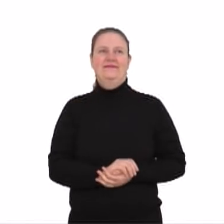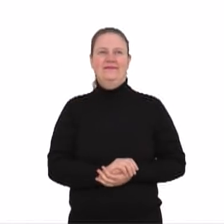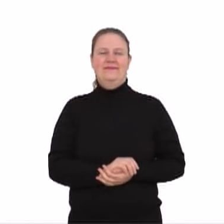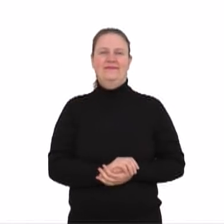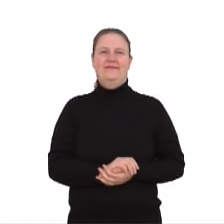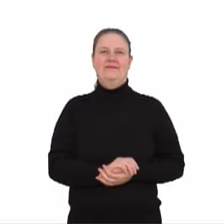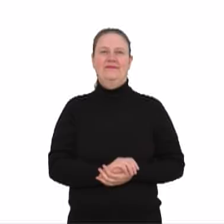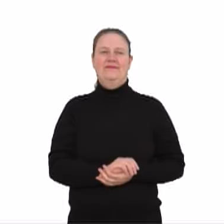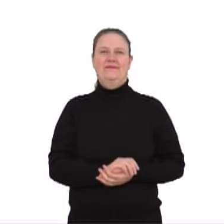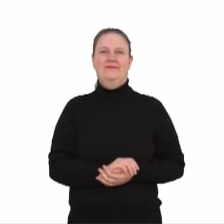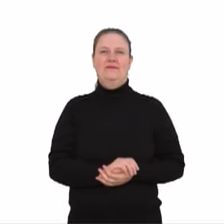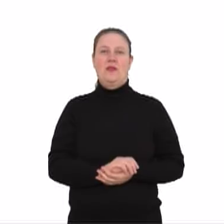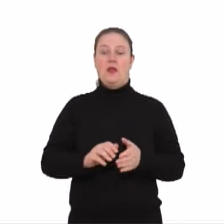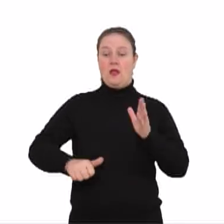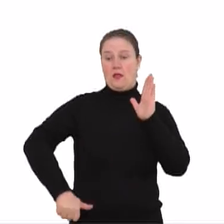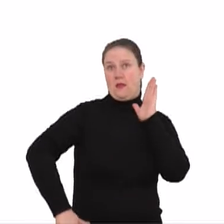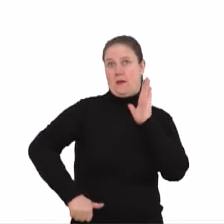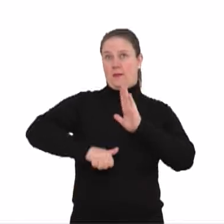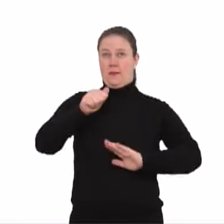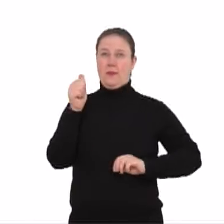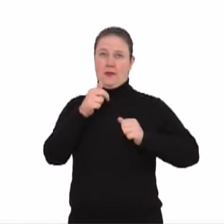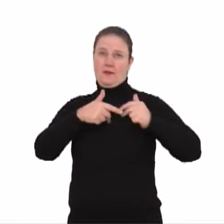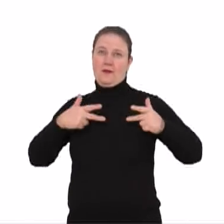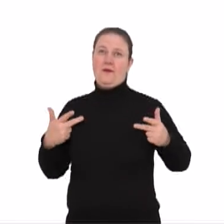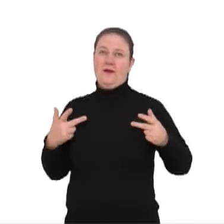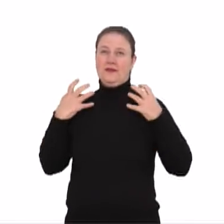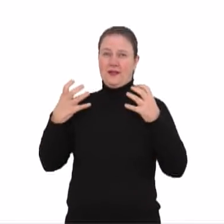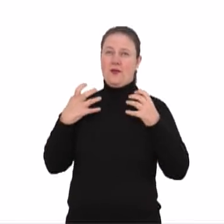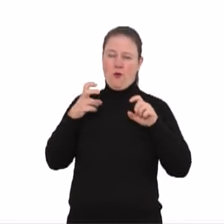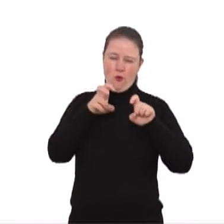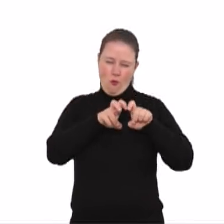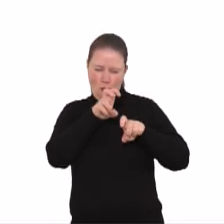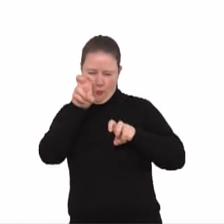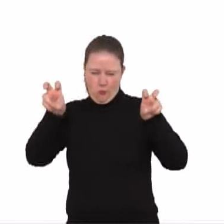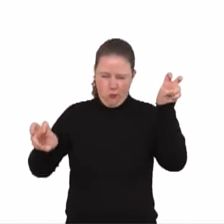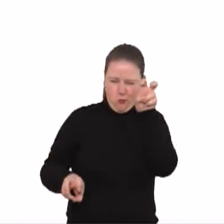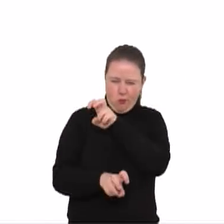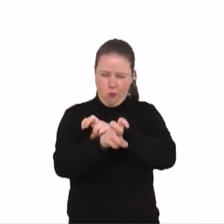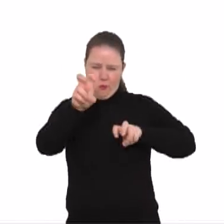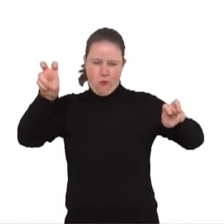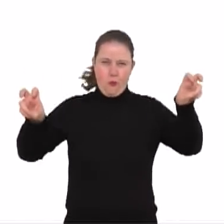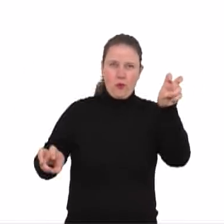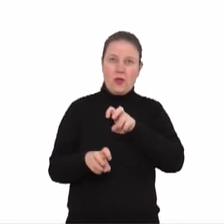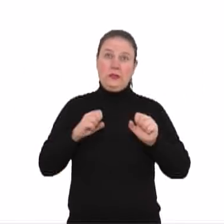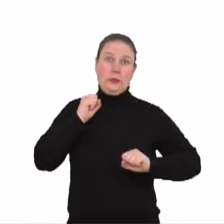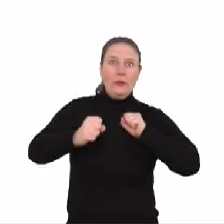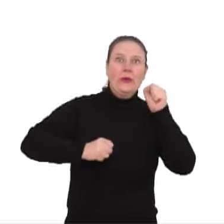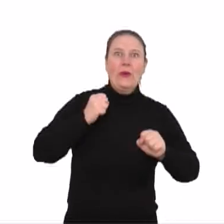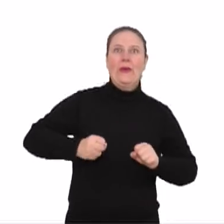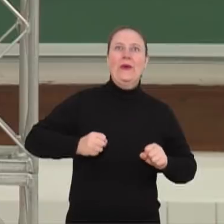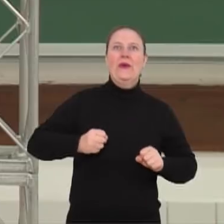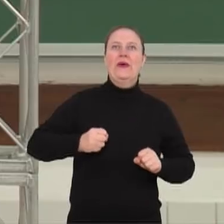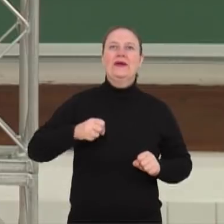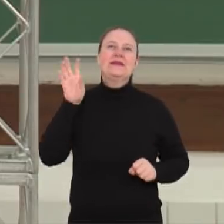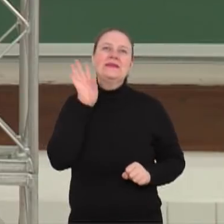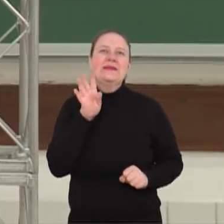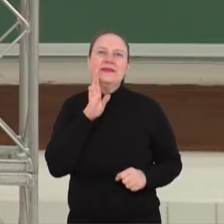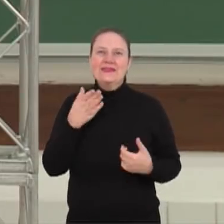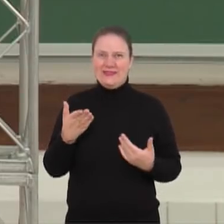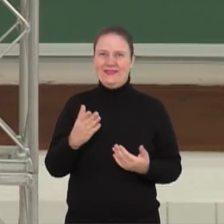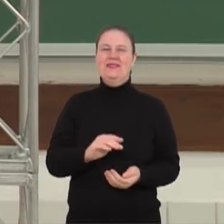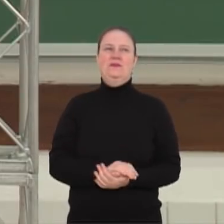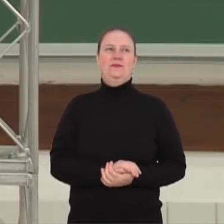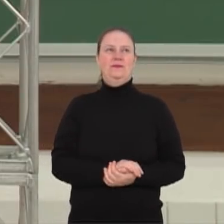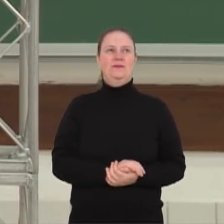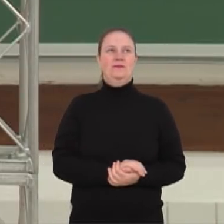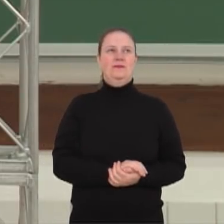roller coaster. A primeira coisa que eu quero fazer é ir na montanha-russa. Cheguei no parque, vou correndo para a montanha-russa. Geralmente é isso que acontece,